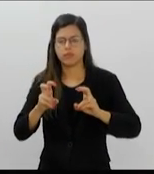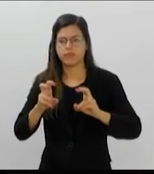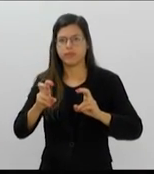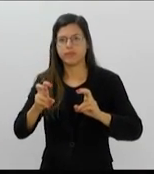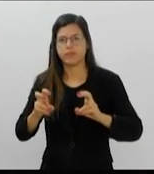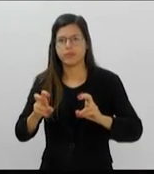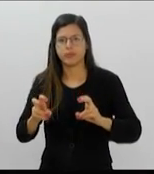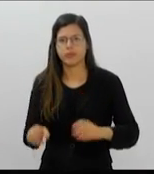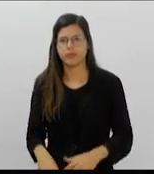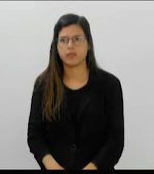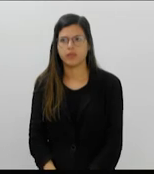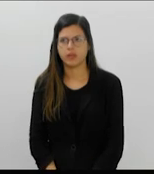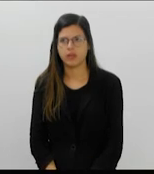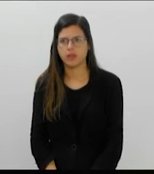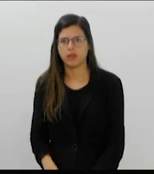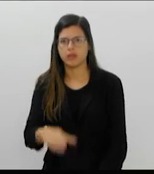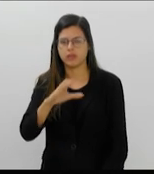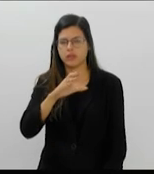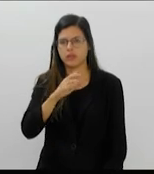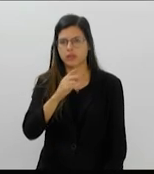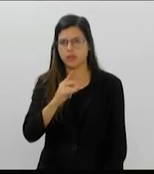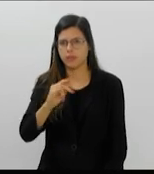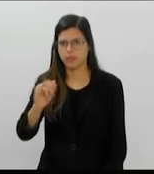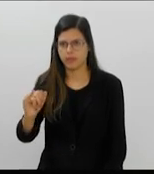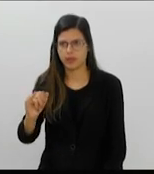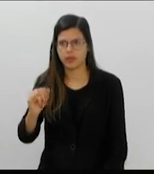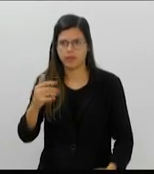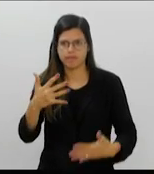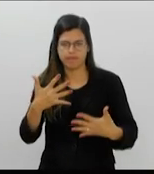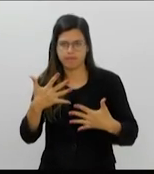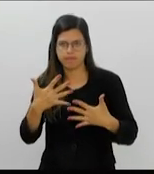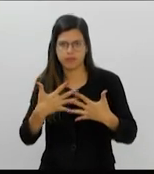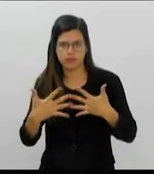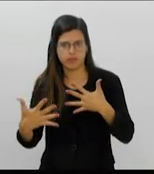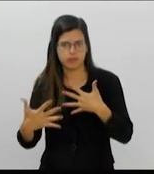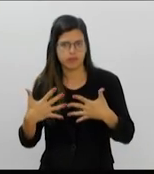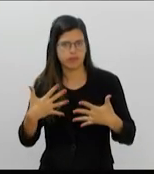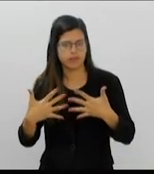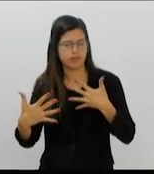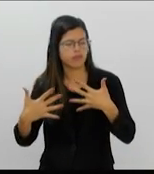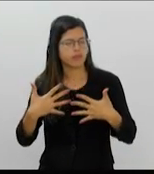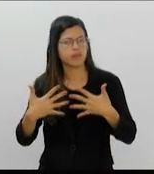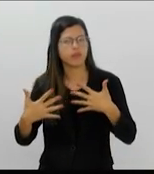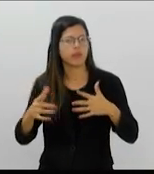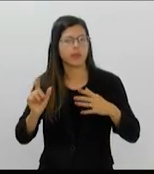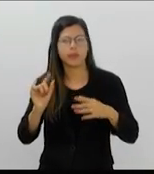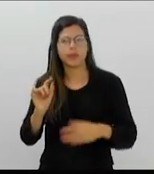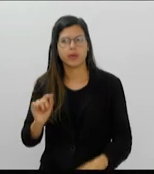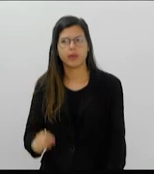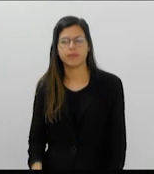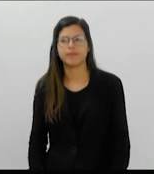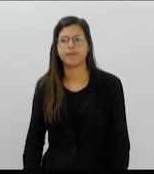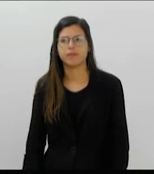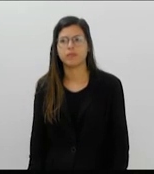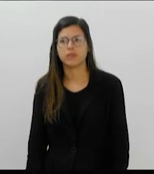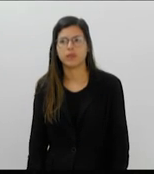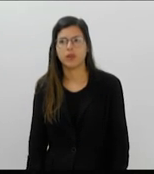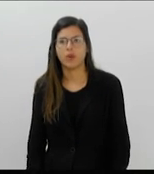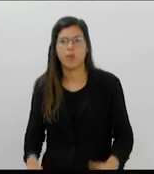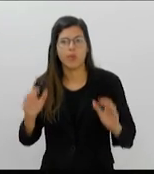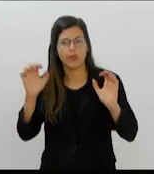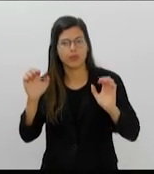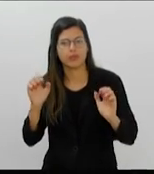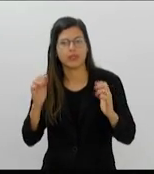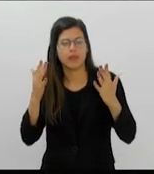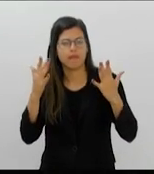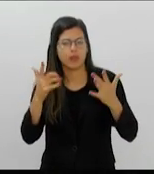na CPI da Transparência, que são os grandes